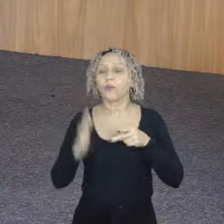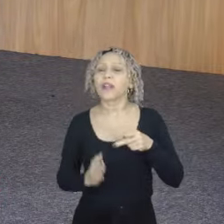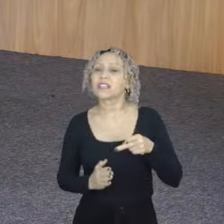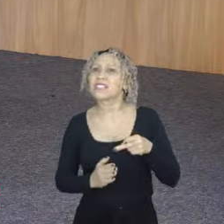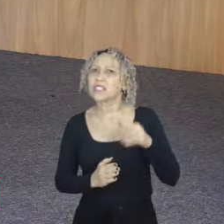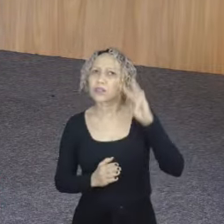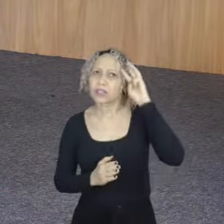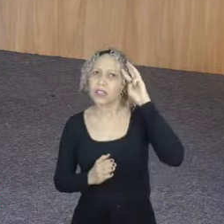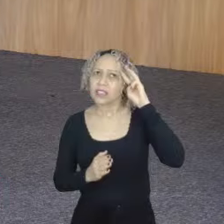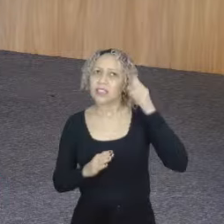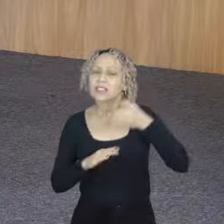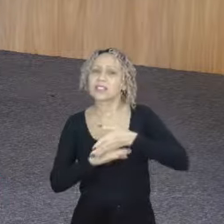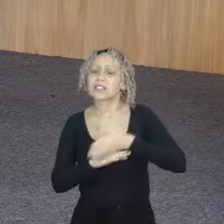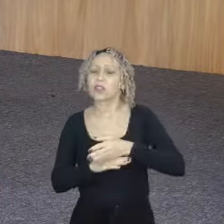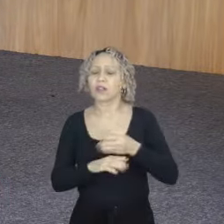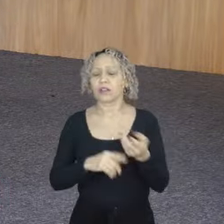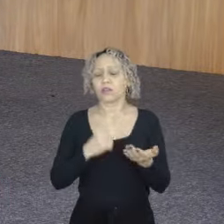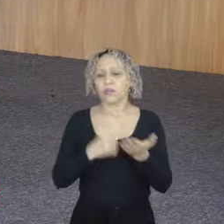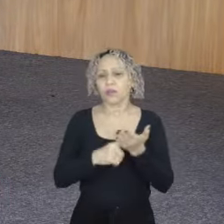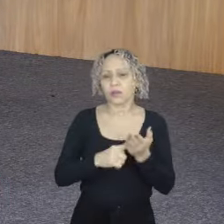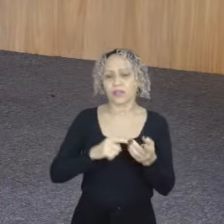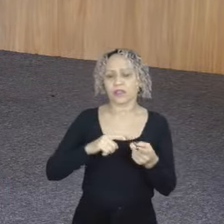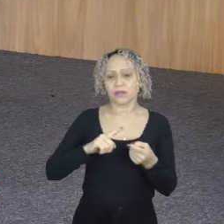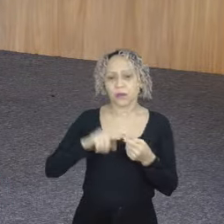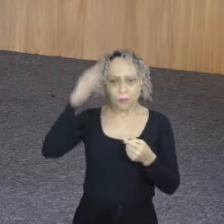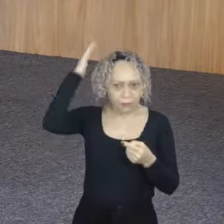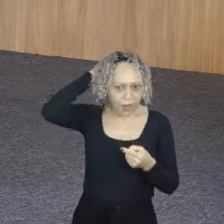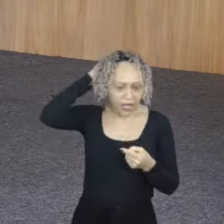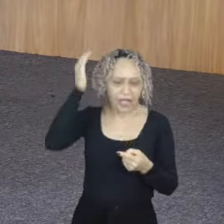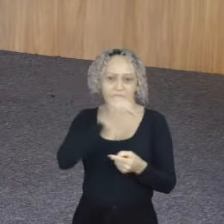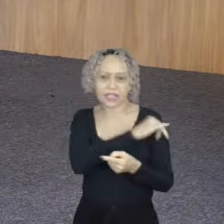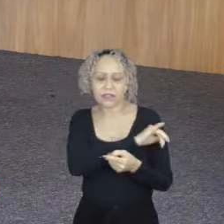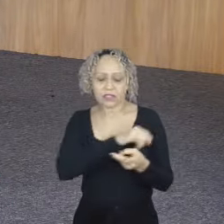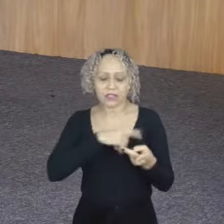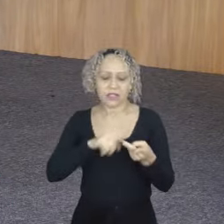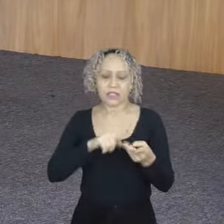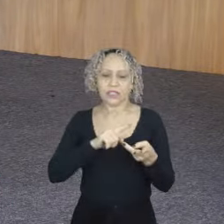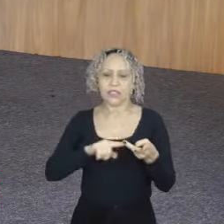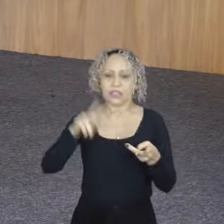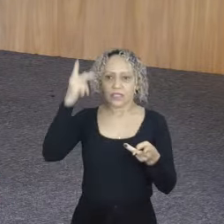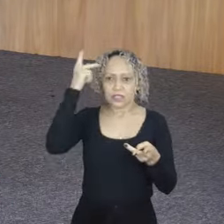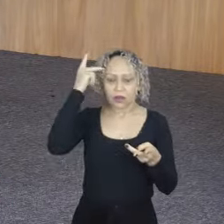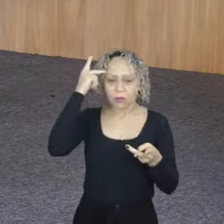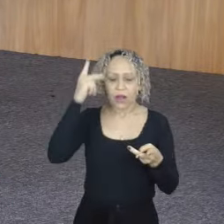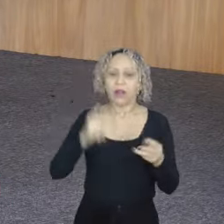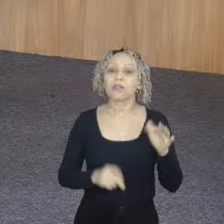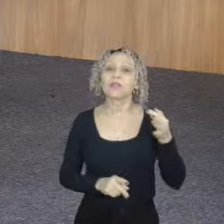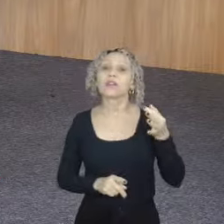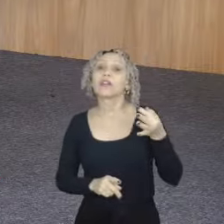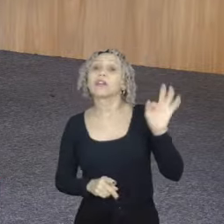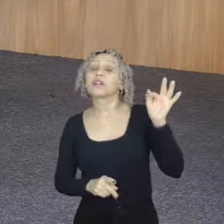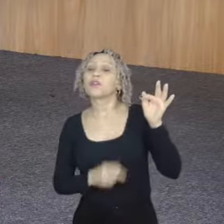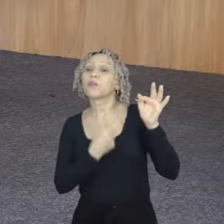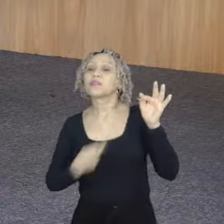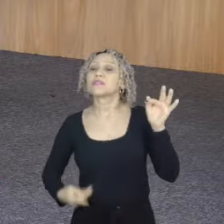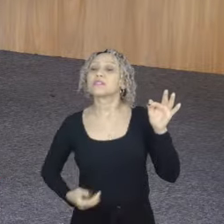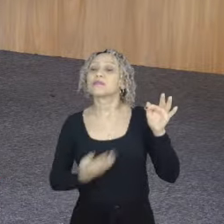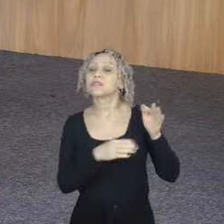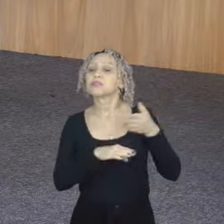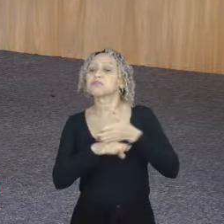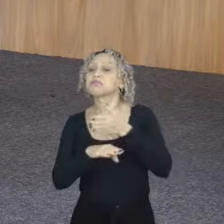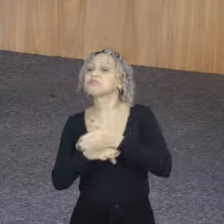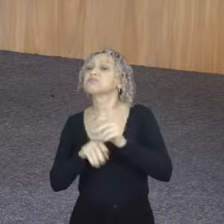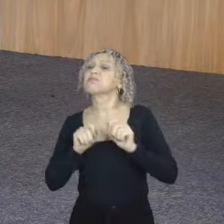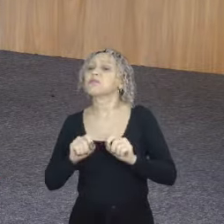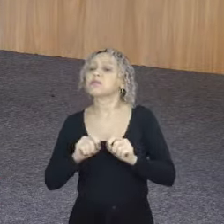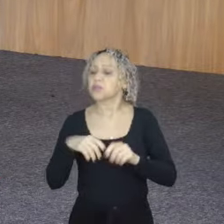com compromissos em Belém, Rio de Janeiro e São Paulo. O que, que a visita do presidente francês já sinalizou em termos de avanço aí